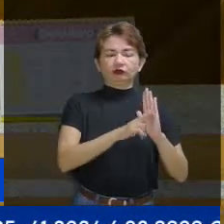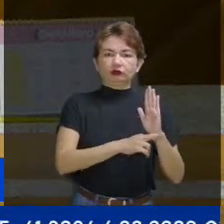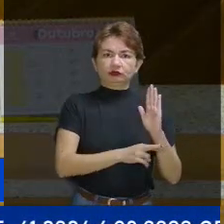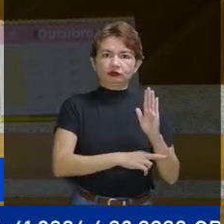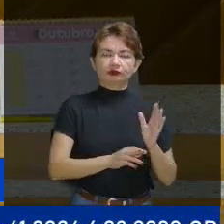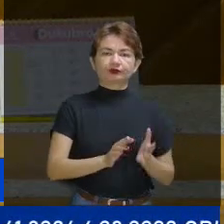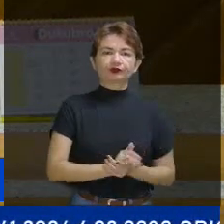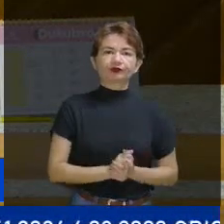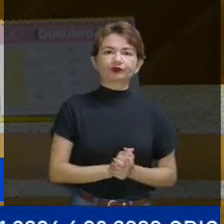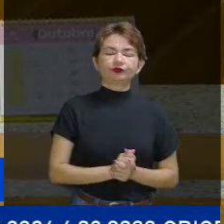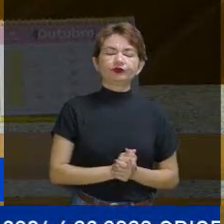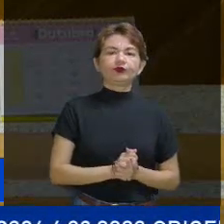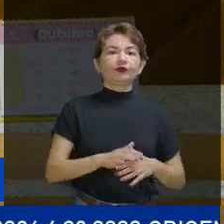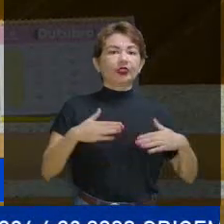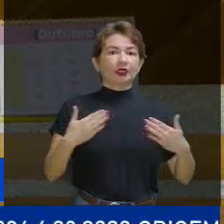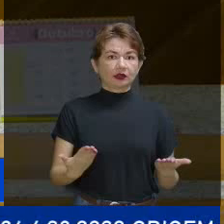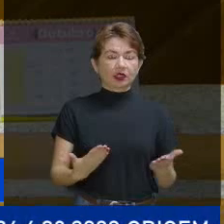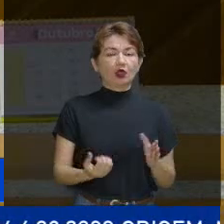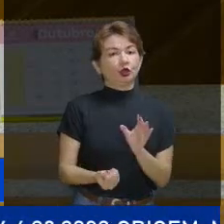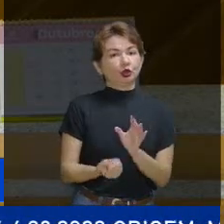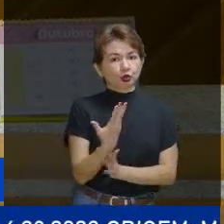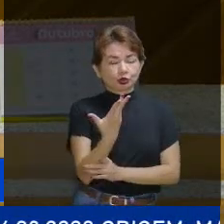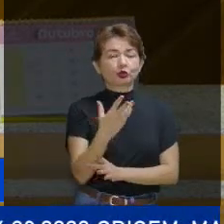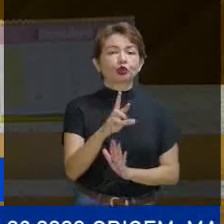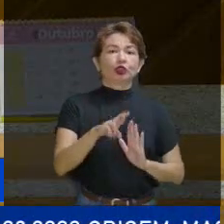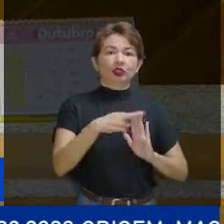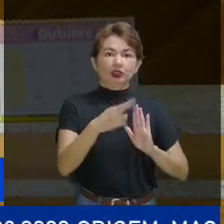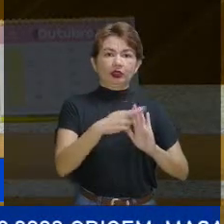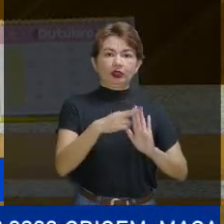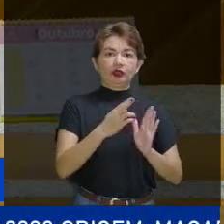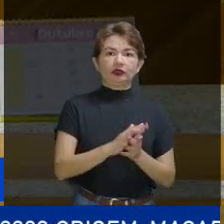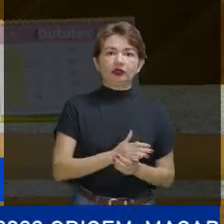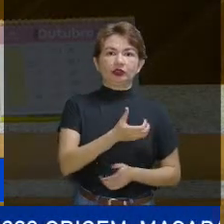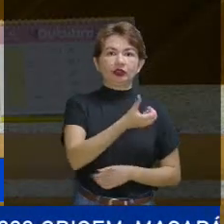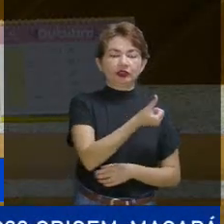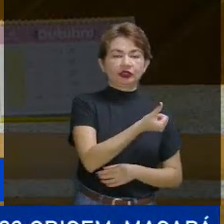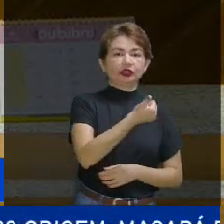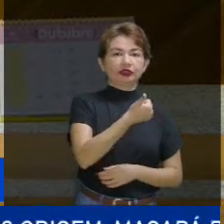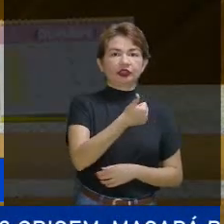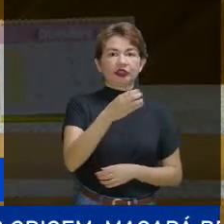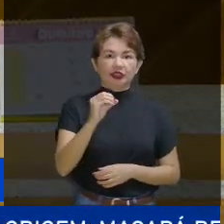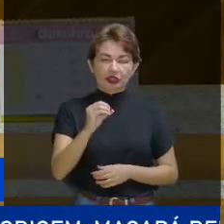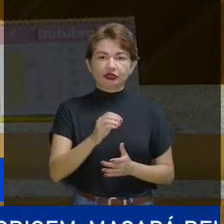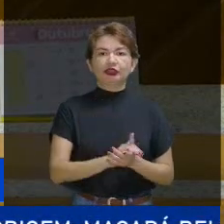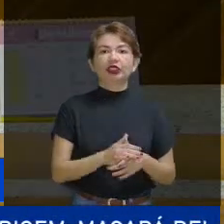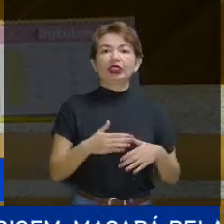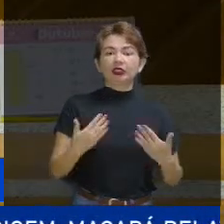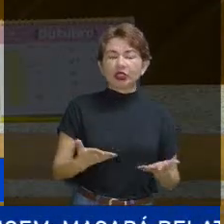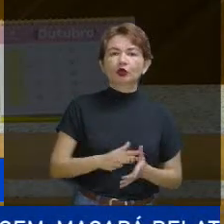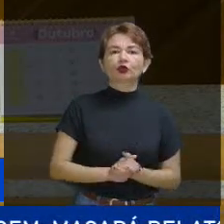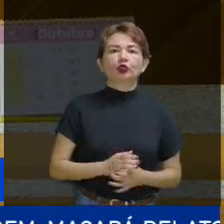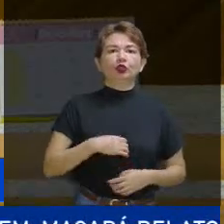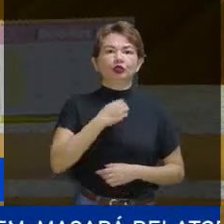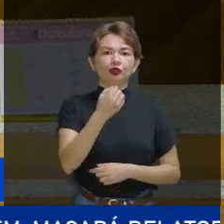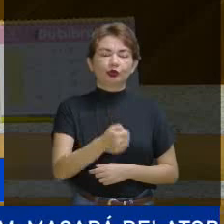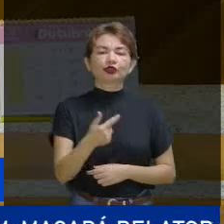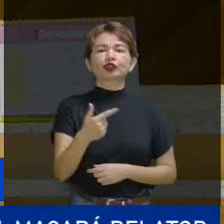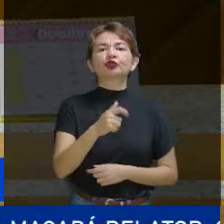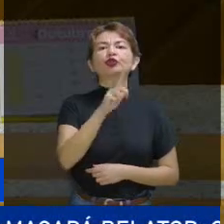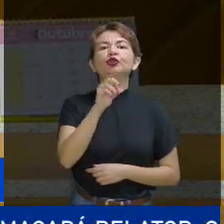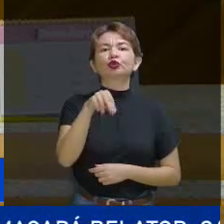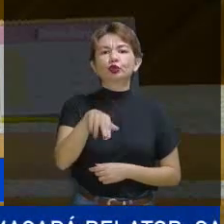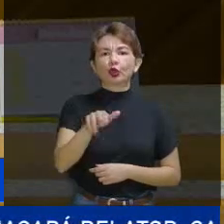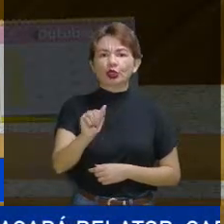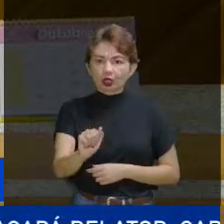acto, afirmando que, até a entrada em vigor da Resolução 610, de 30/9/2024, o juízo da 2ª